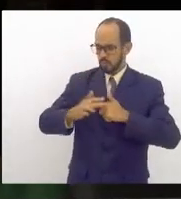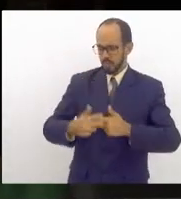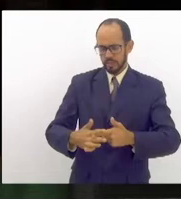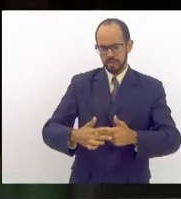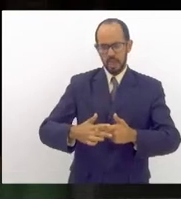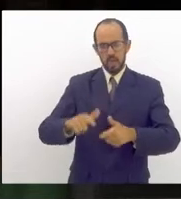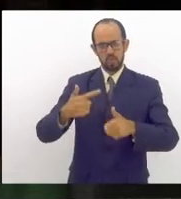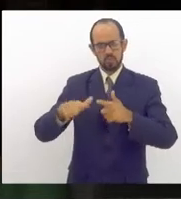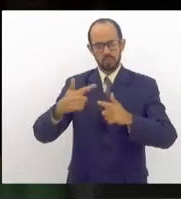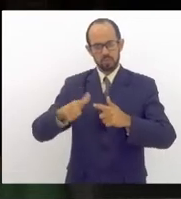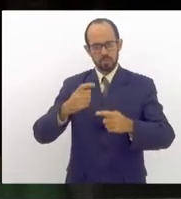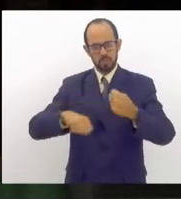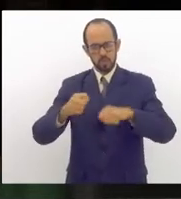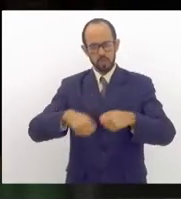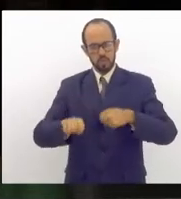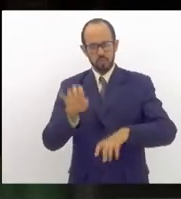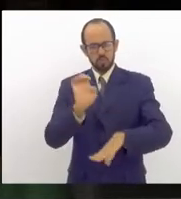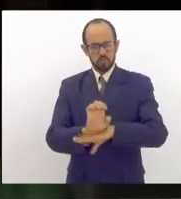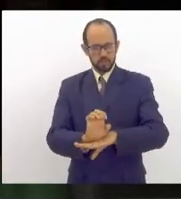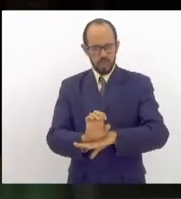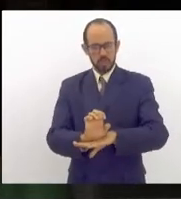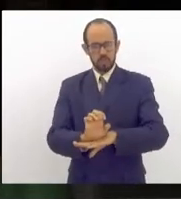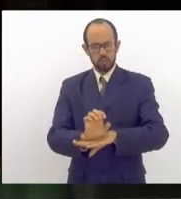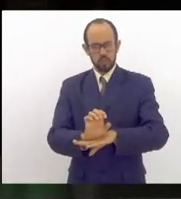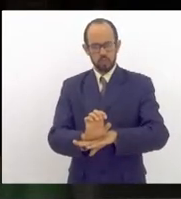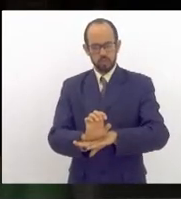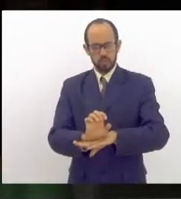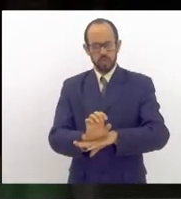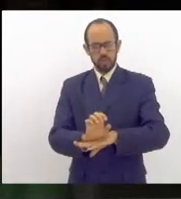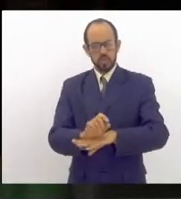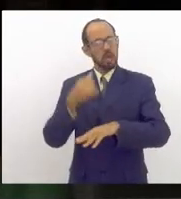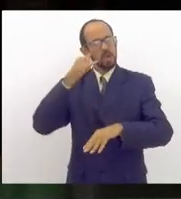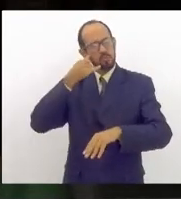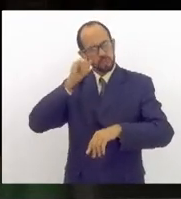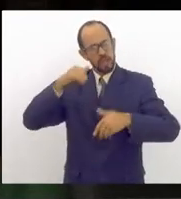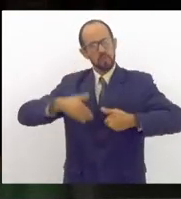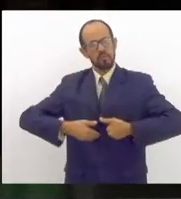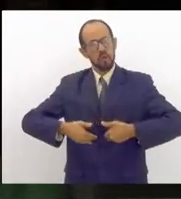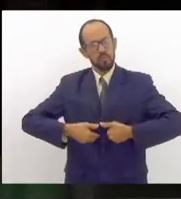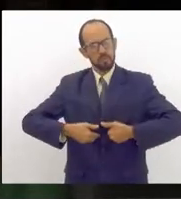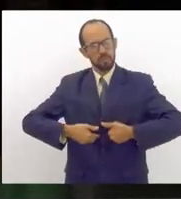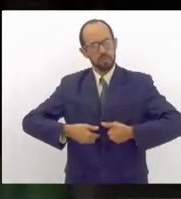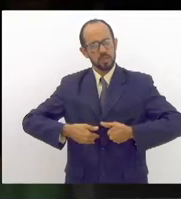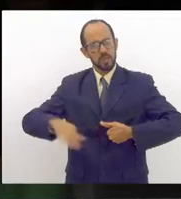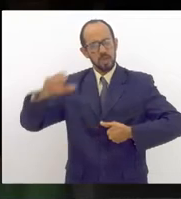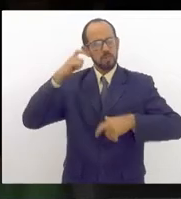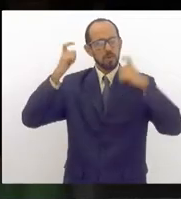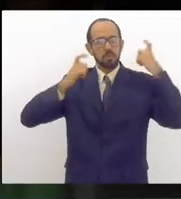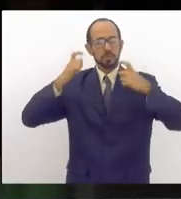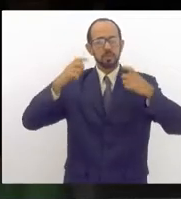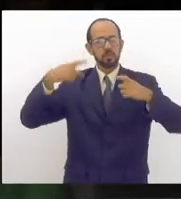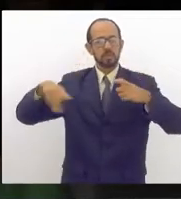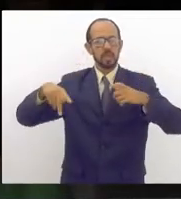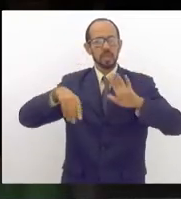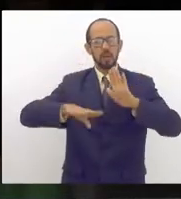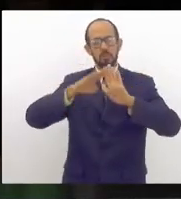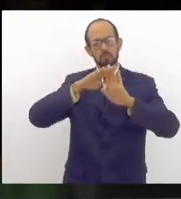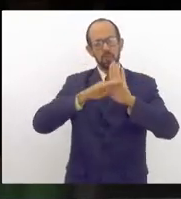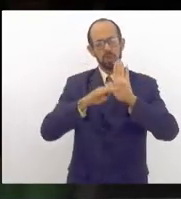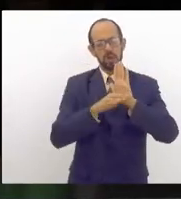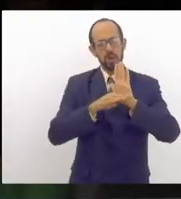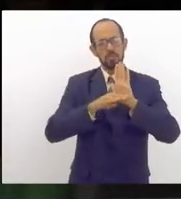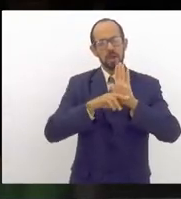do Estado garantiu o combate à fome mas tinha mais preocupação com a aplicação de um programa econômico Ultra